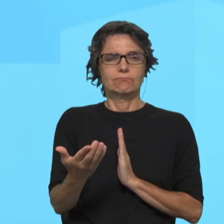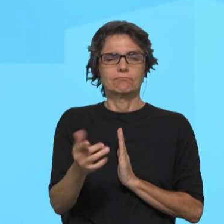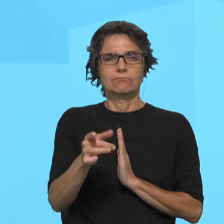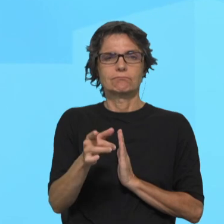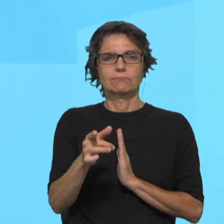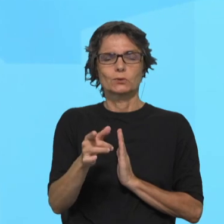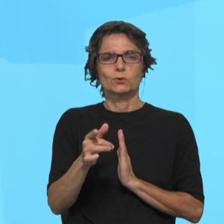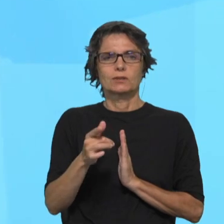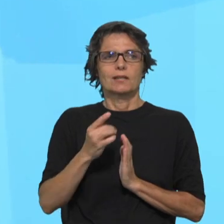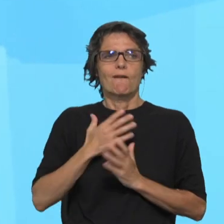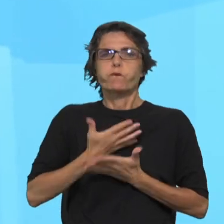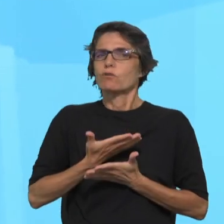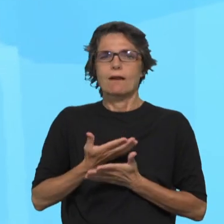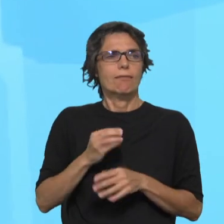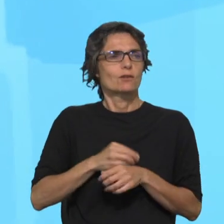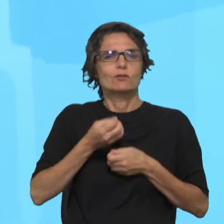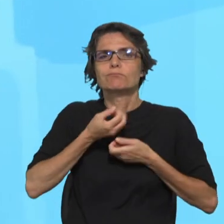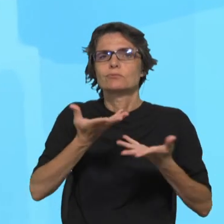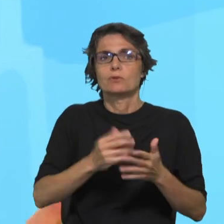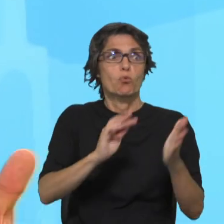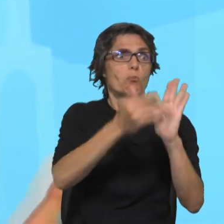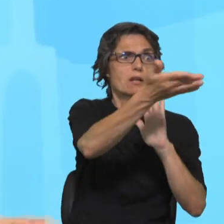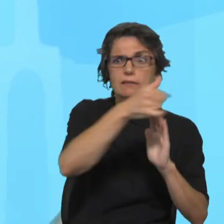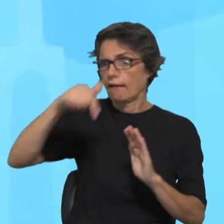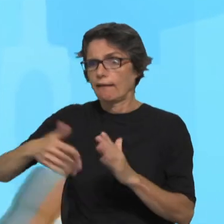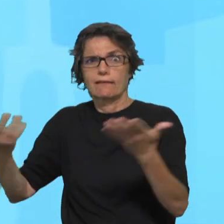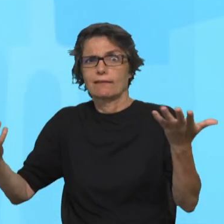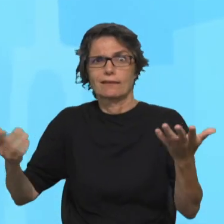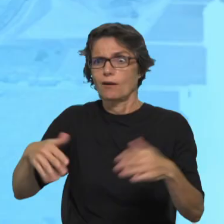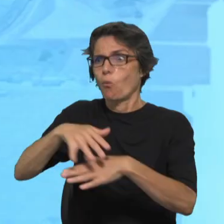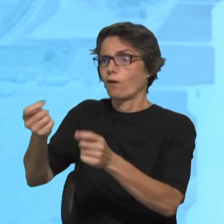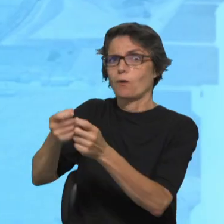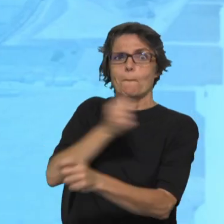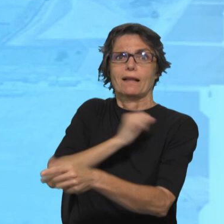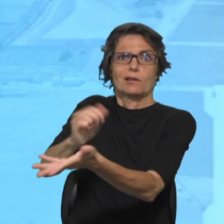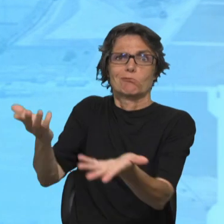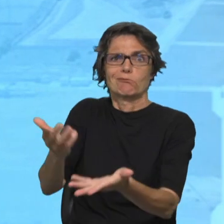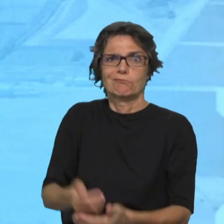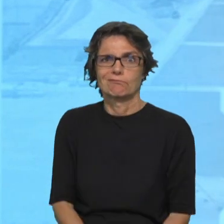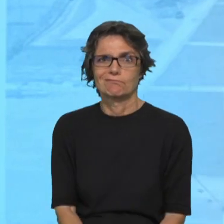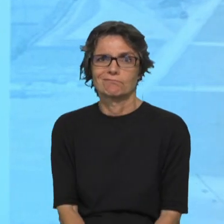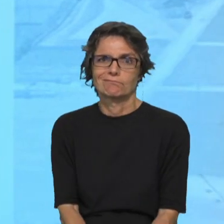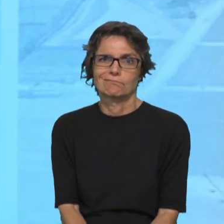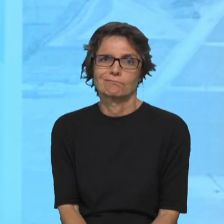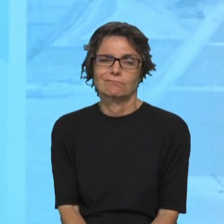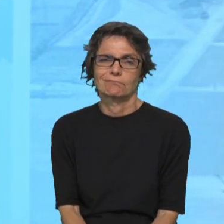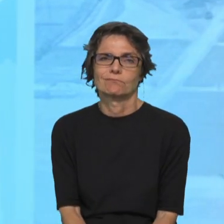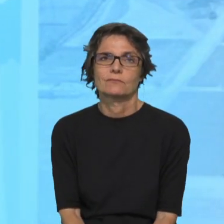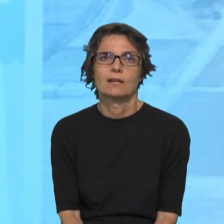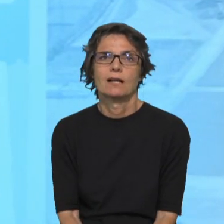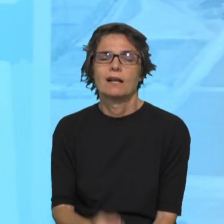predisposta a dar testemunho em cada instante, no Brasil ou aqui na rua ao lado da tua casa? No fundo, nós costumamos dizer que uma vez Jovens